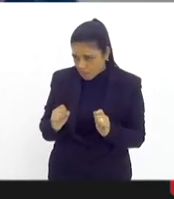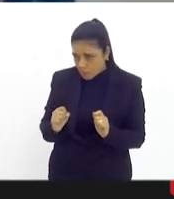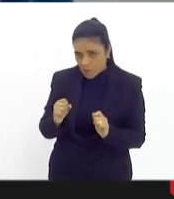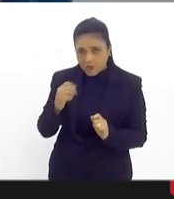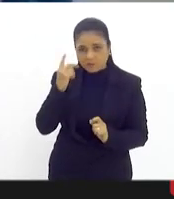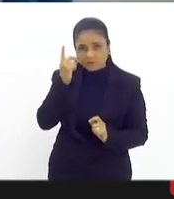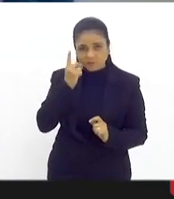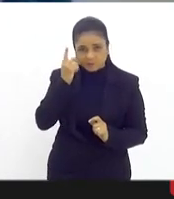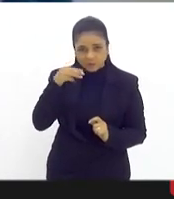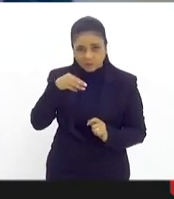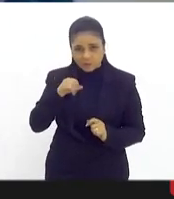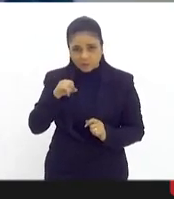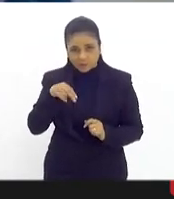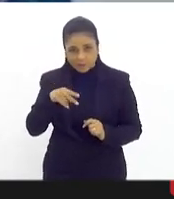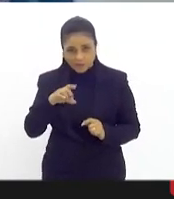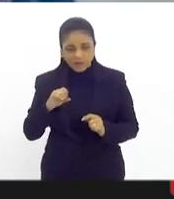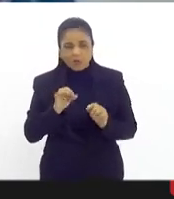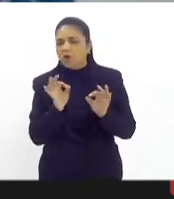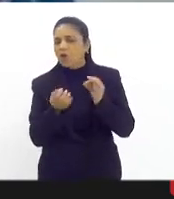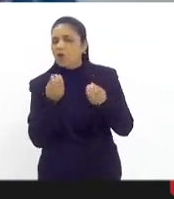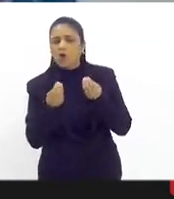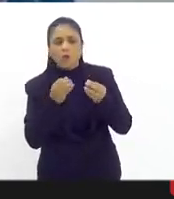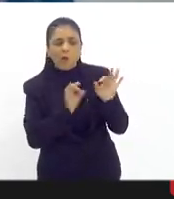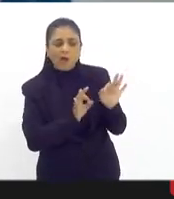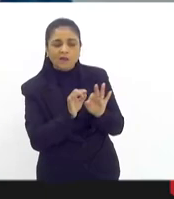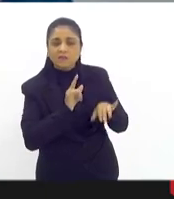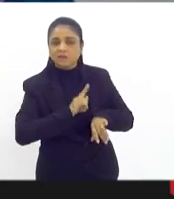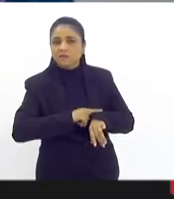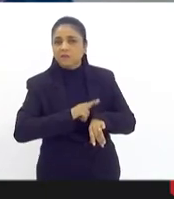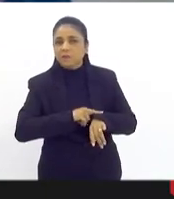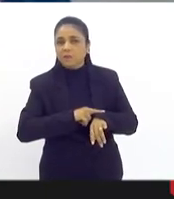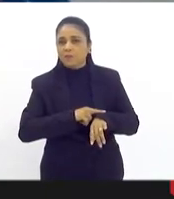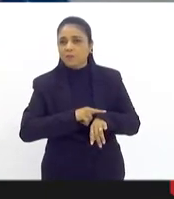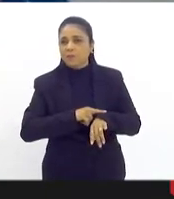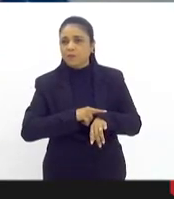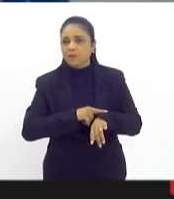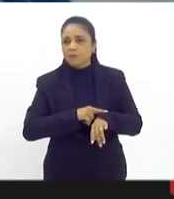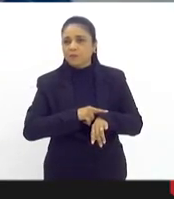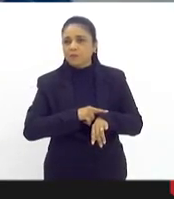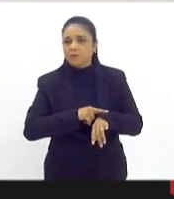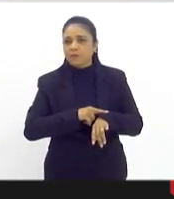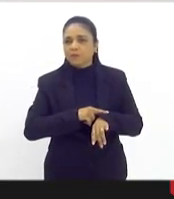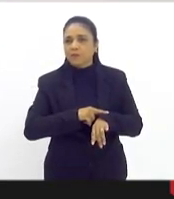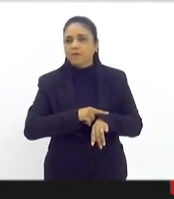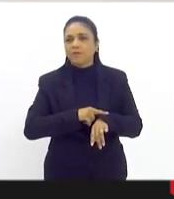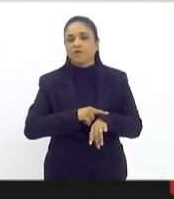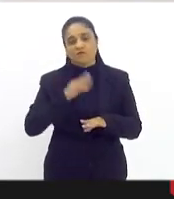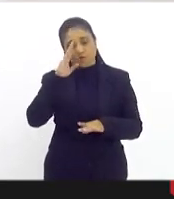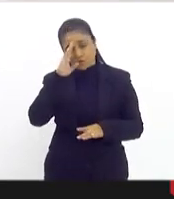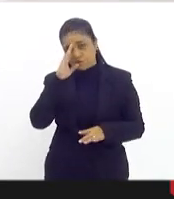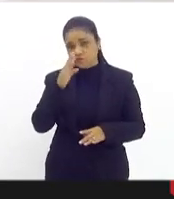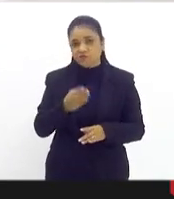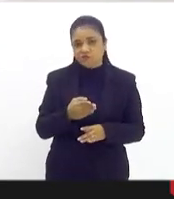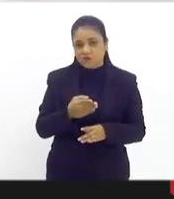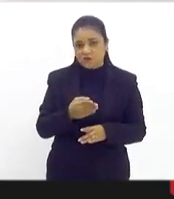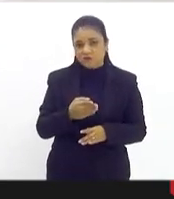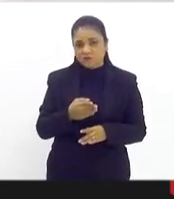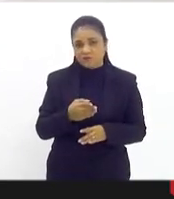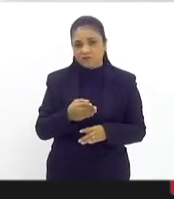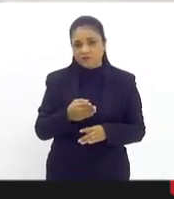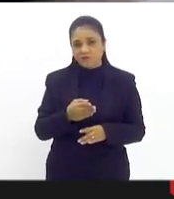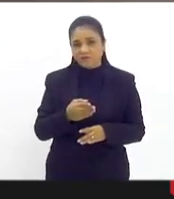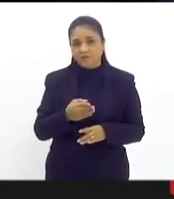Só para organizar aqui, como é que é o tempo de cada um? 5. Tá, então eu vou direto para a parte...